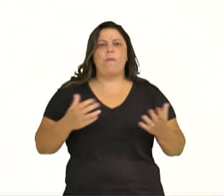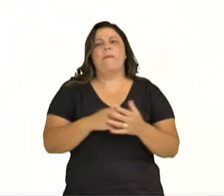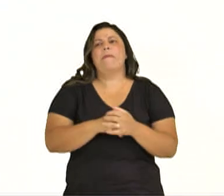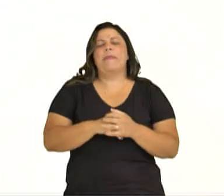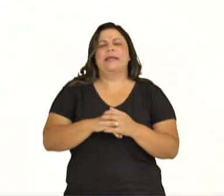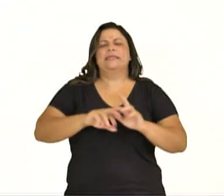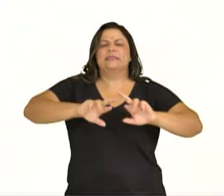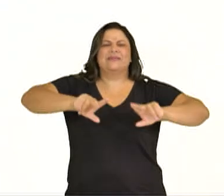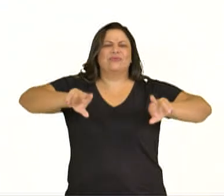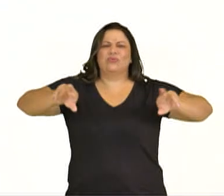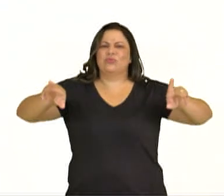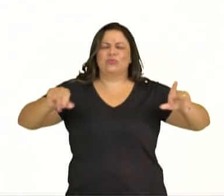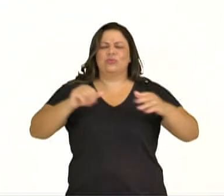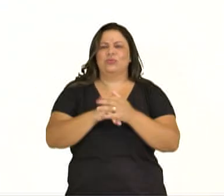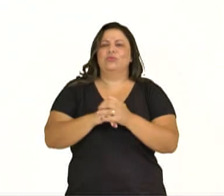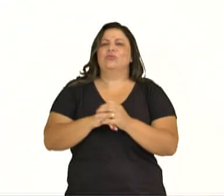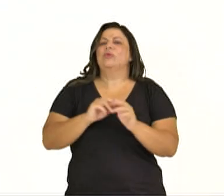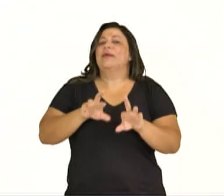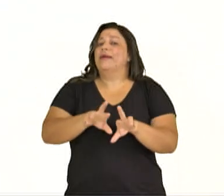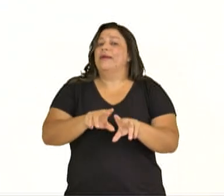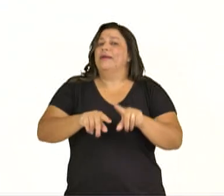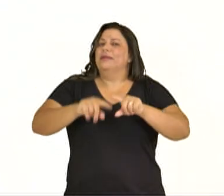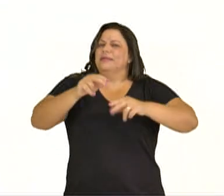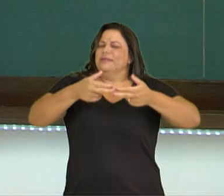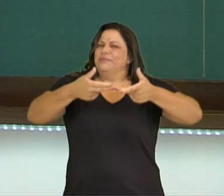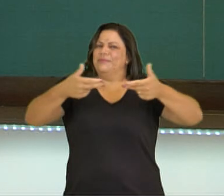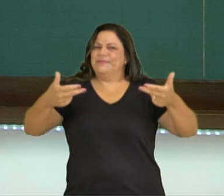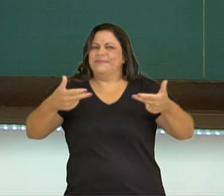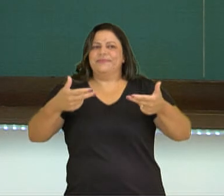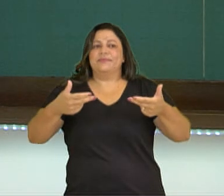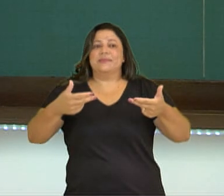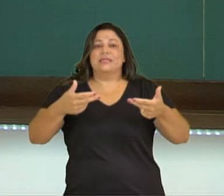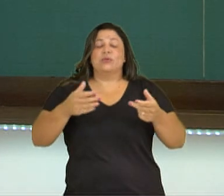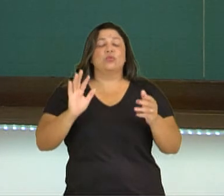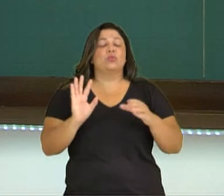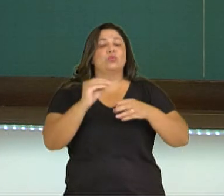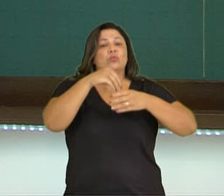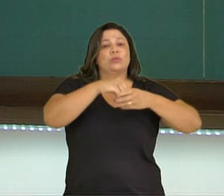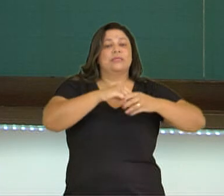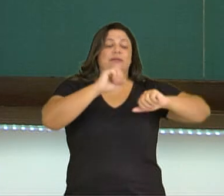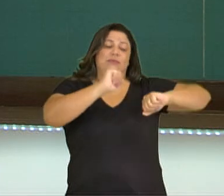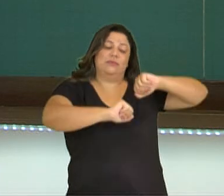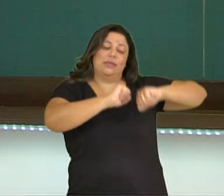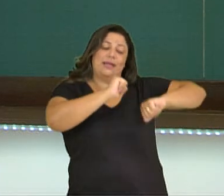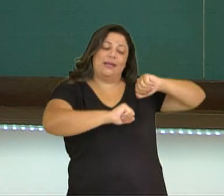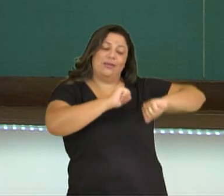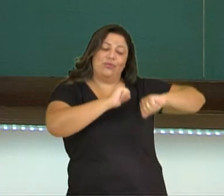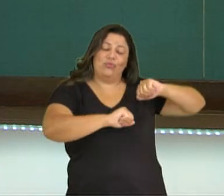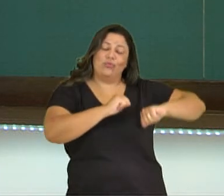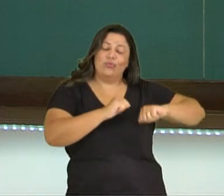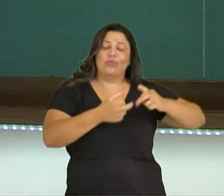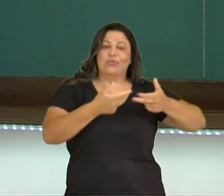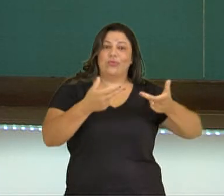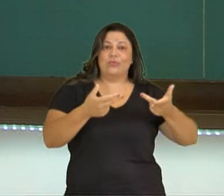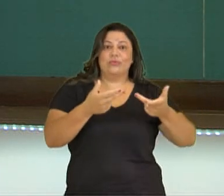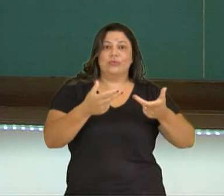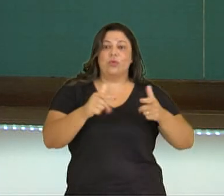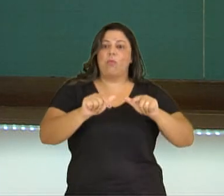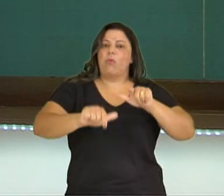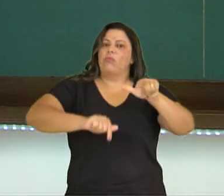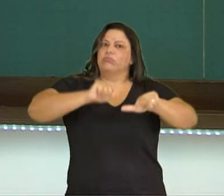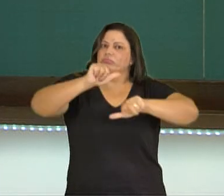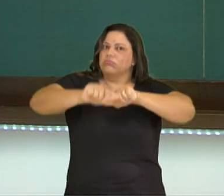eletroeletrônicos, tudo isso é produzido na indústria. E a indústria oferece muito emprego,